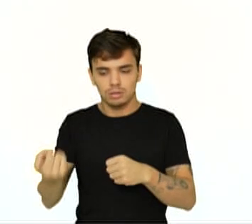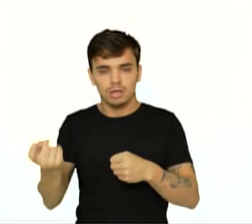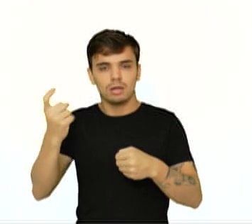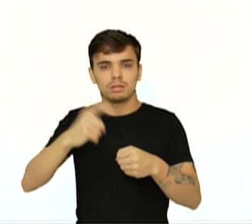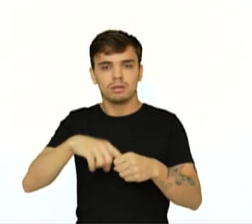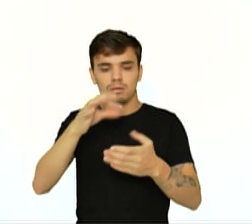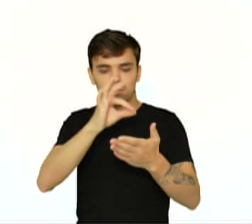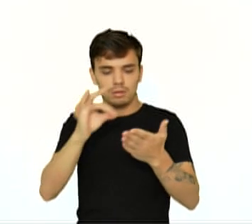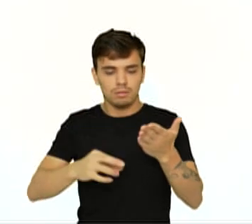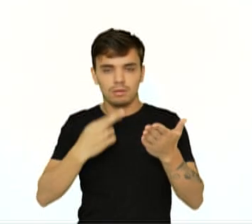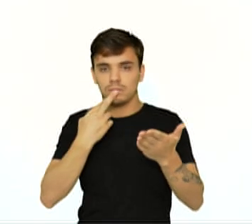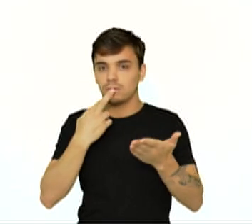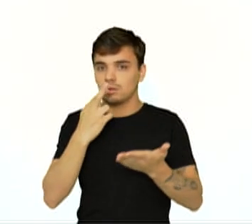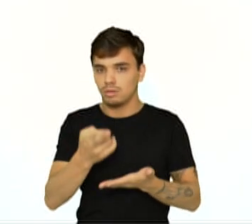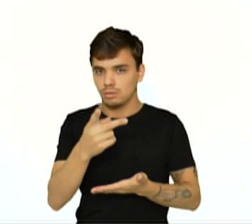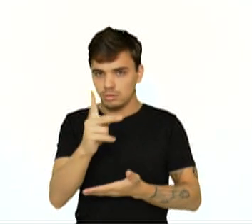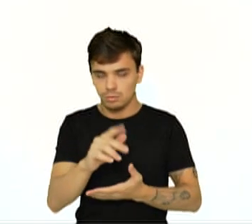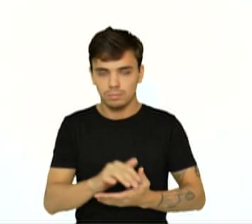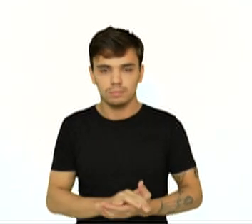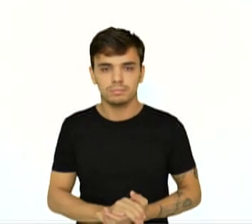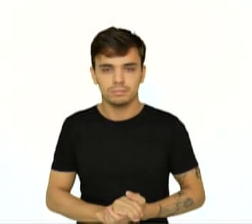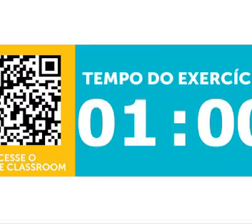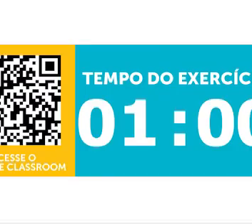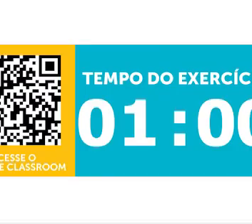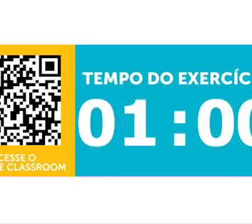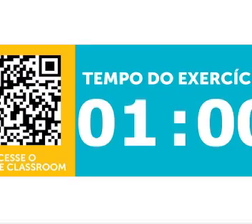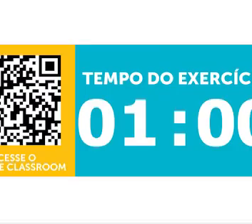seu resultado.